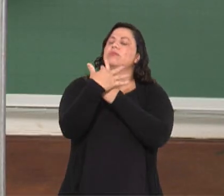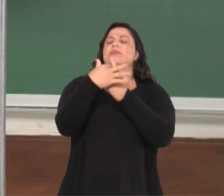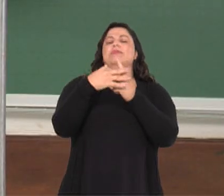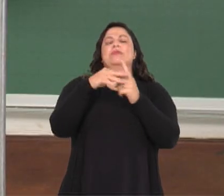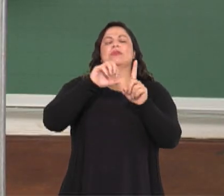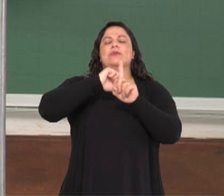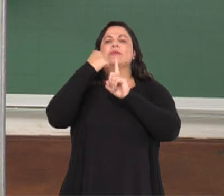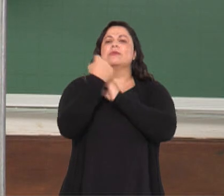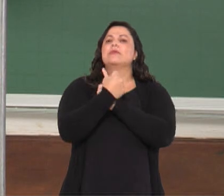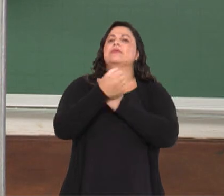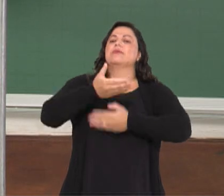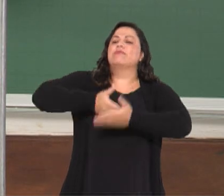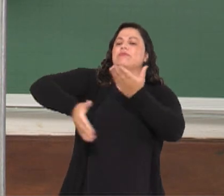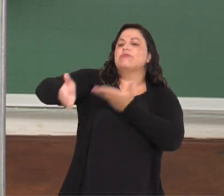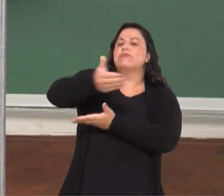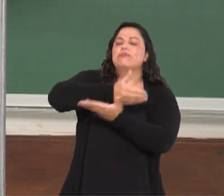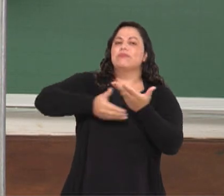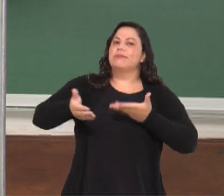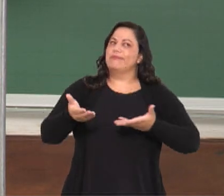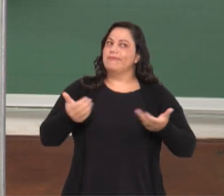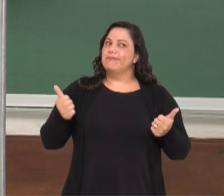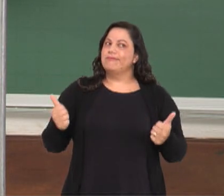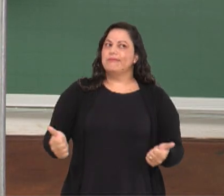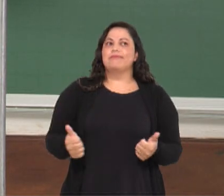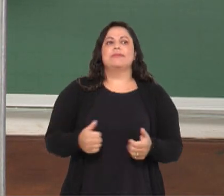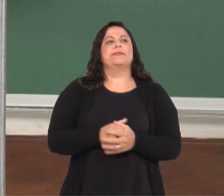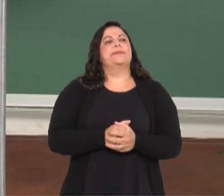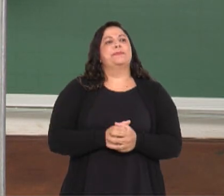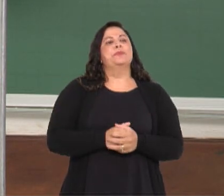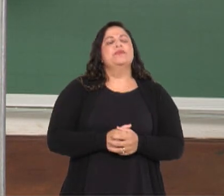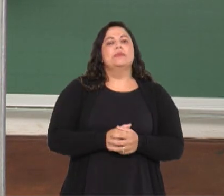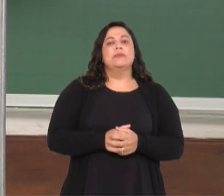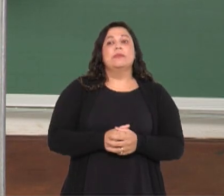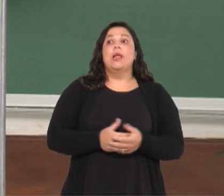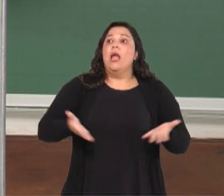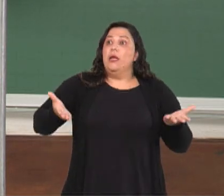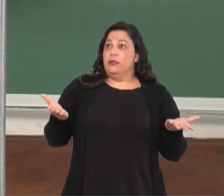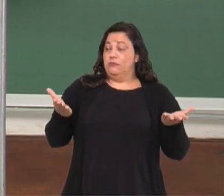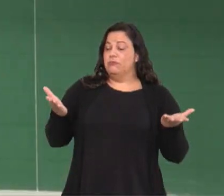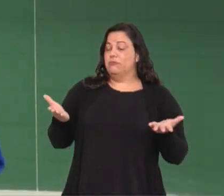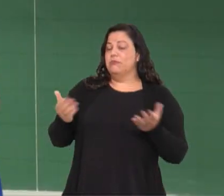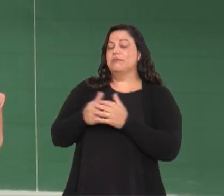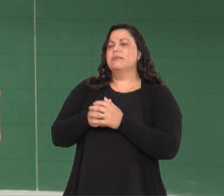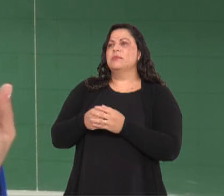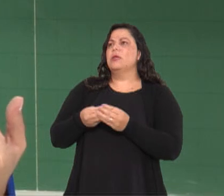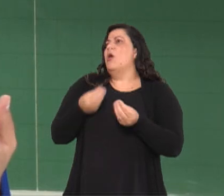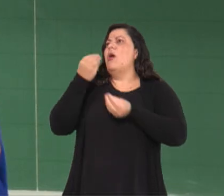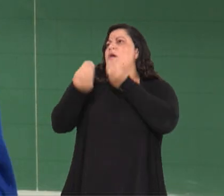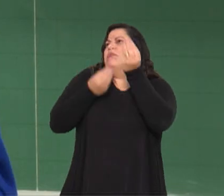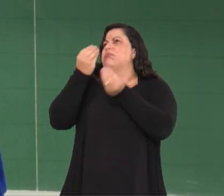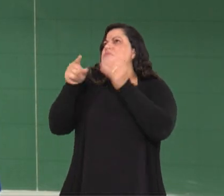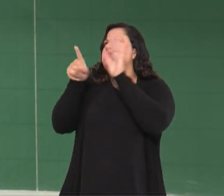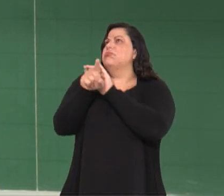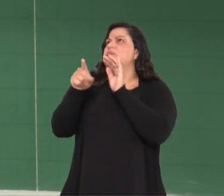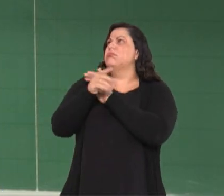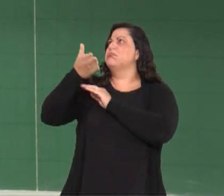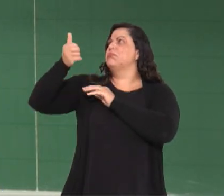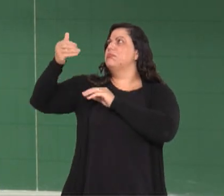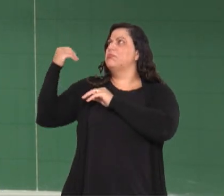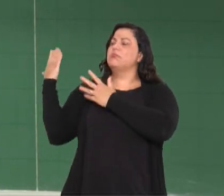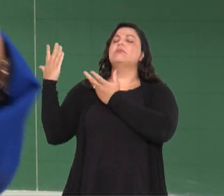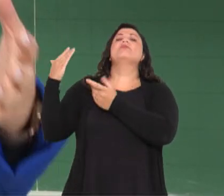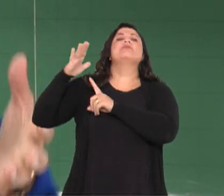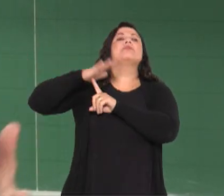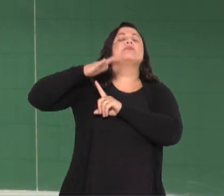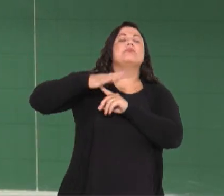Então vamos lá. Antes de chegarmos ao que nós temos hoje como Paraná, como era antes esse Paraná, né? O